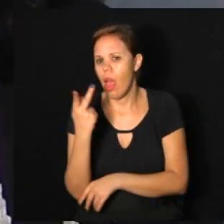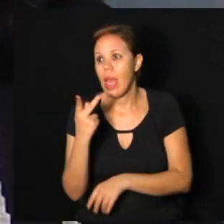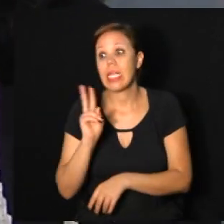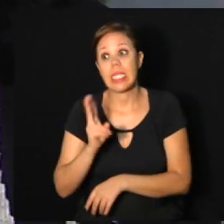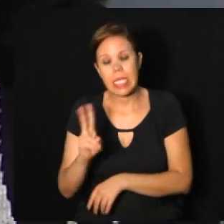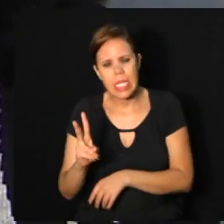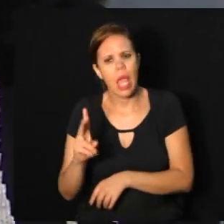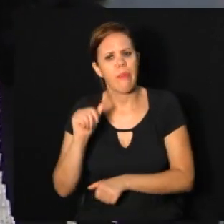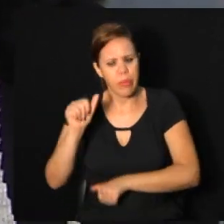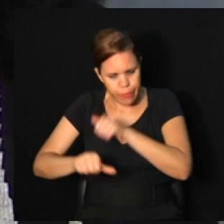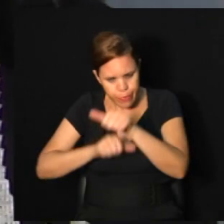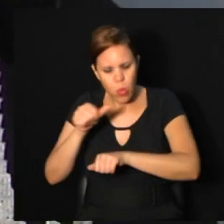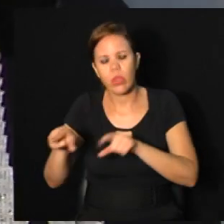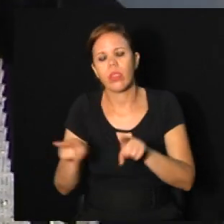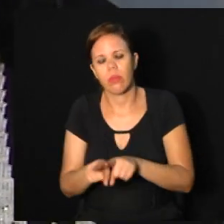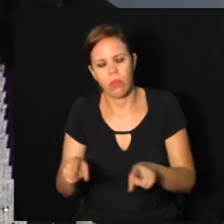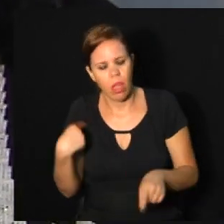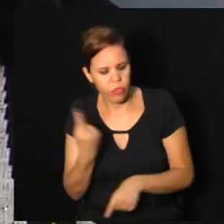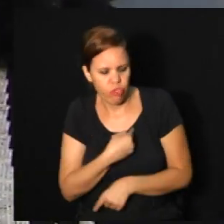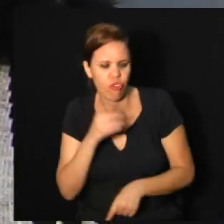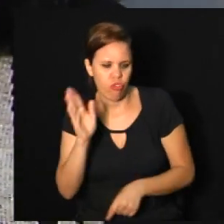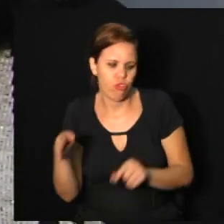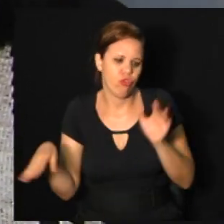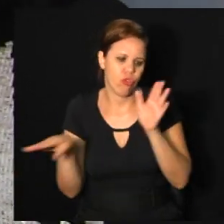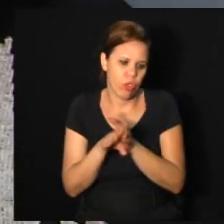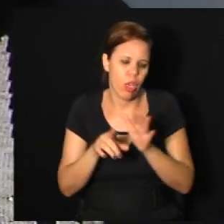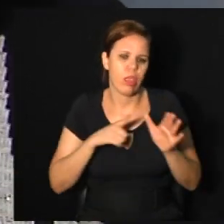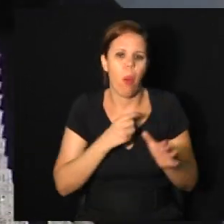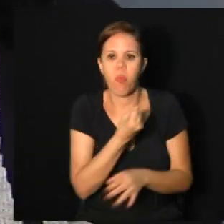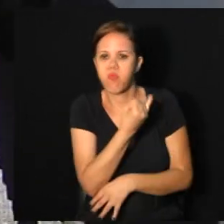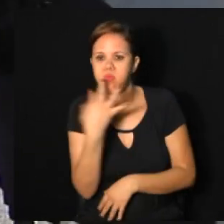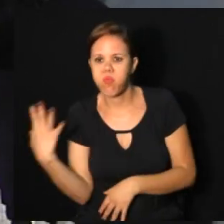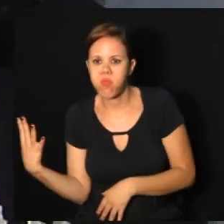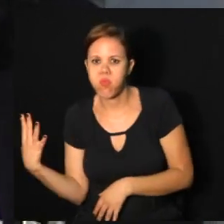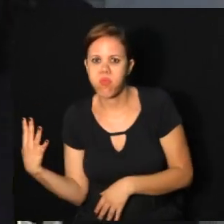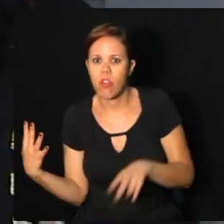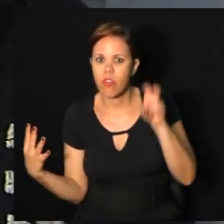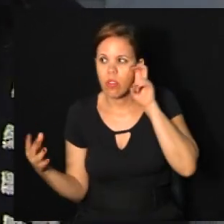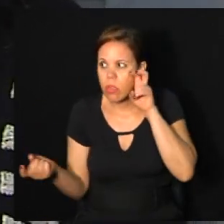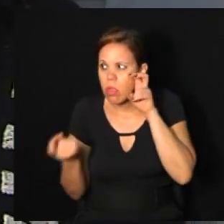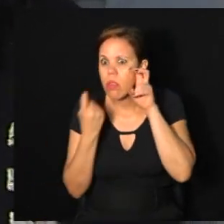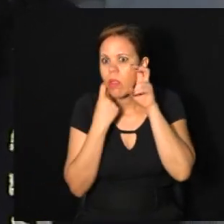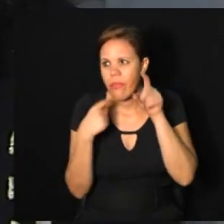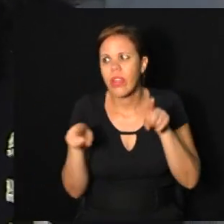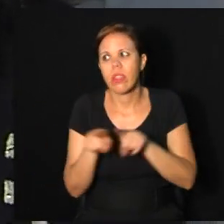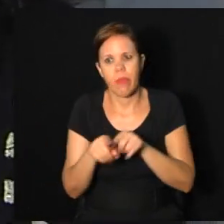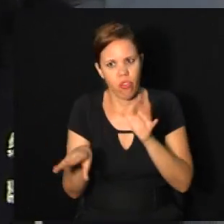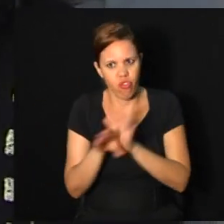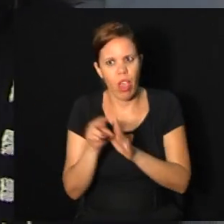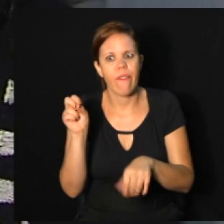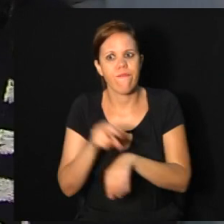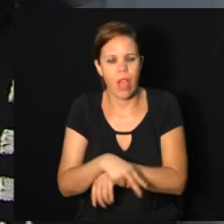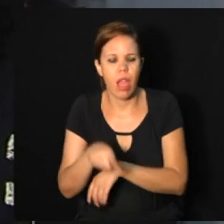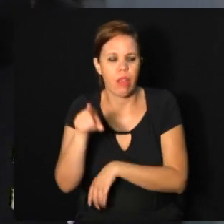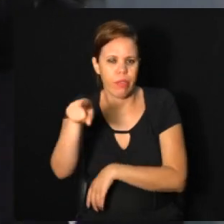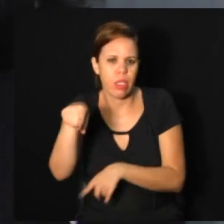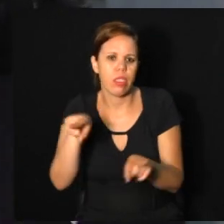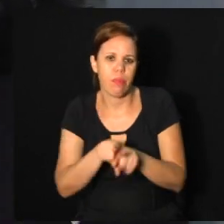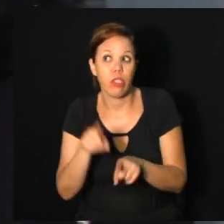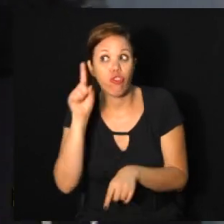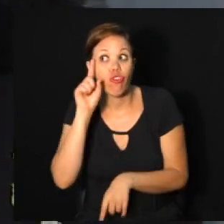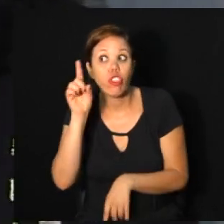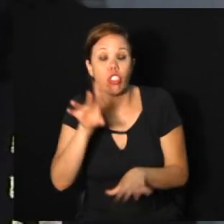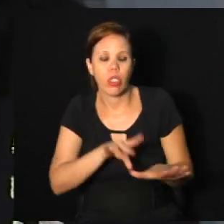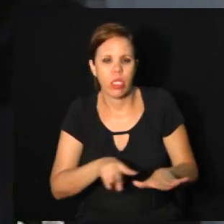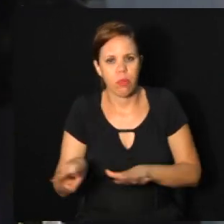dinâmico, então a gente já chegou aqui a ter um volume grande de vagas de quinta e de sexta-feira. Então o ideal é não se apegar ao dia da